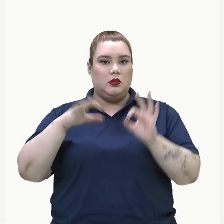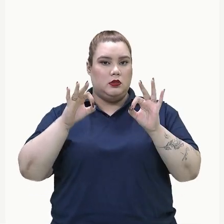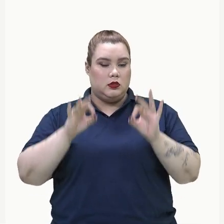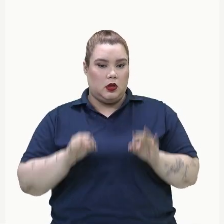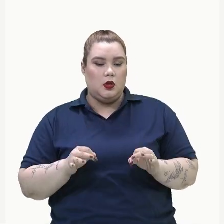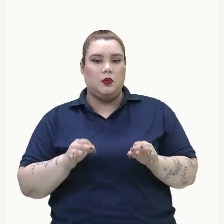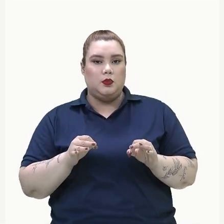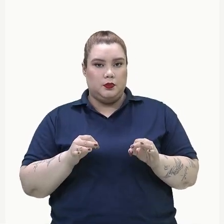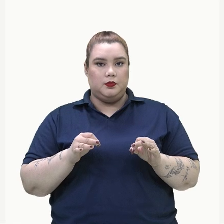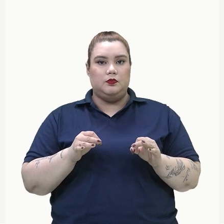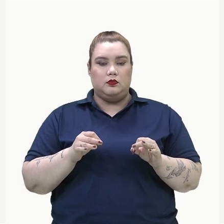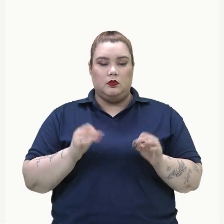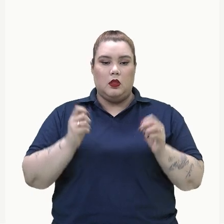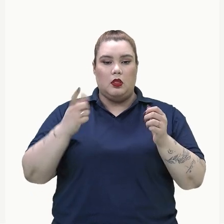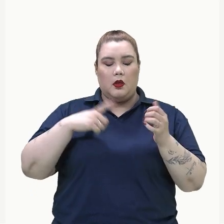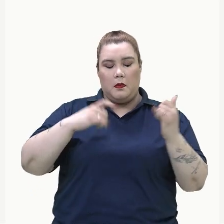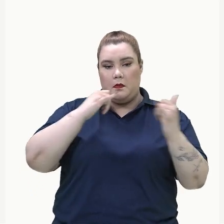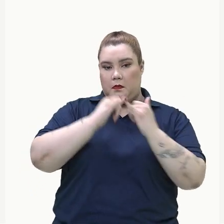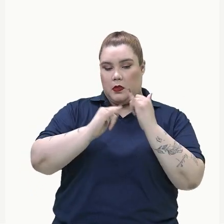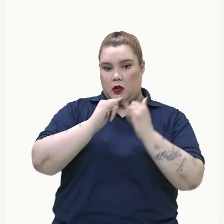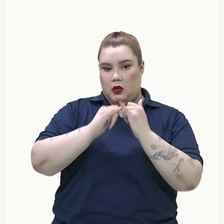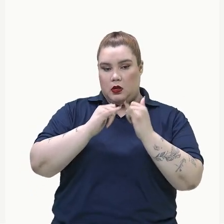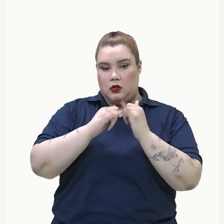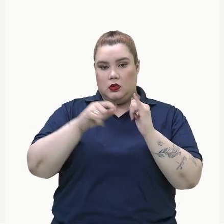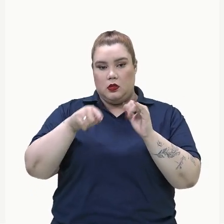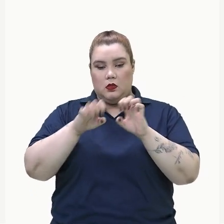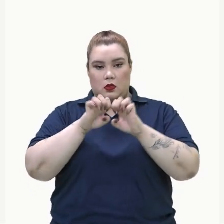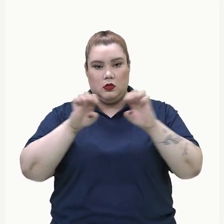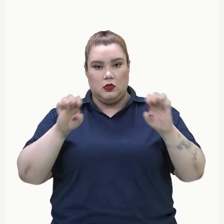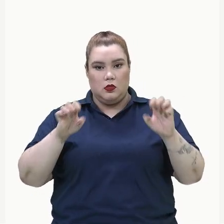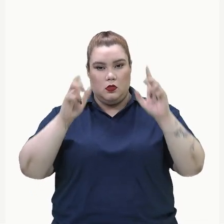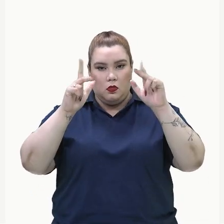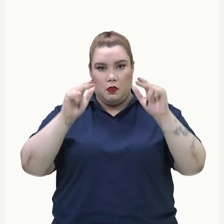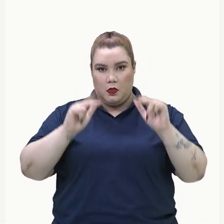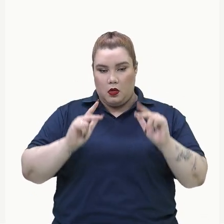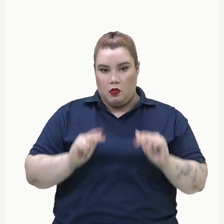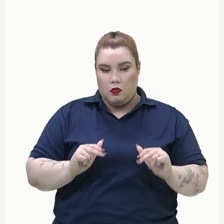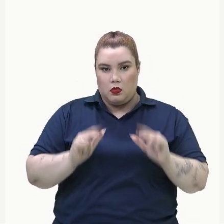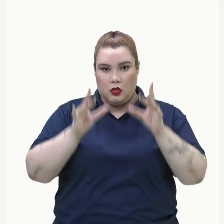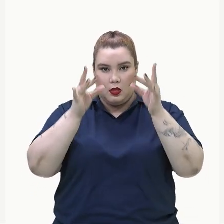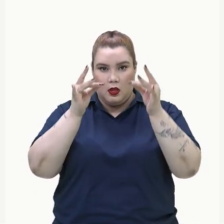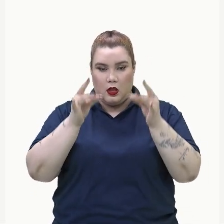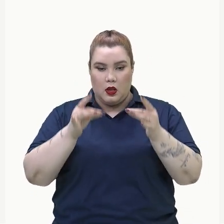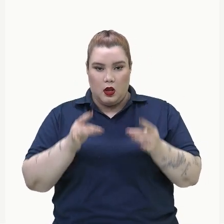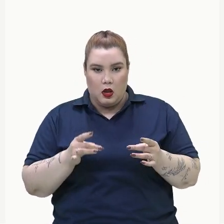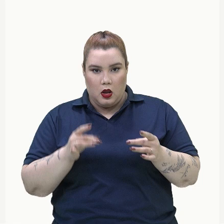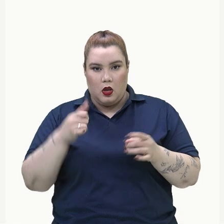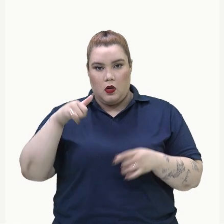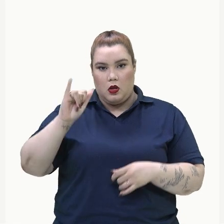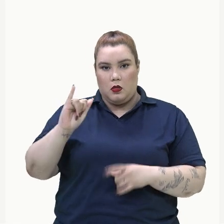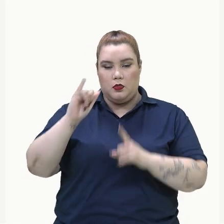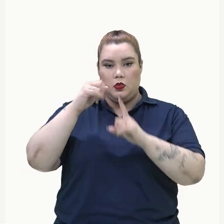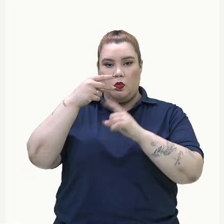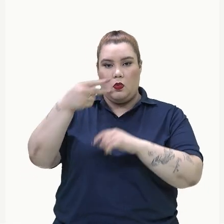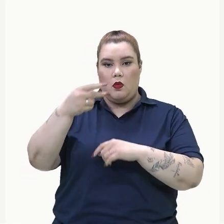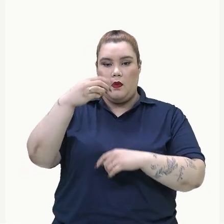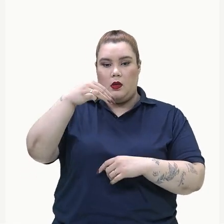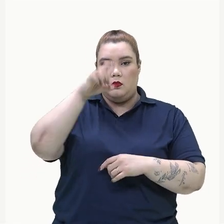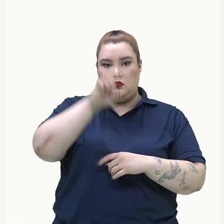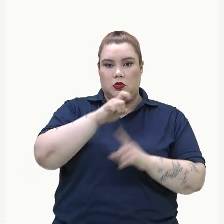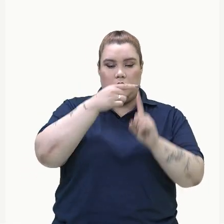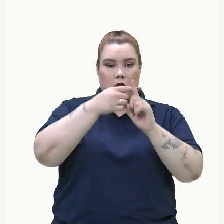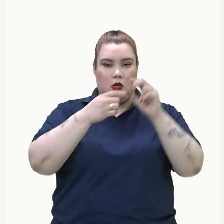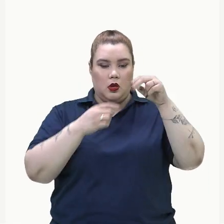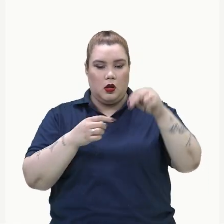deixar bem parecido com esse formato aqui, ó, y igual a mx mais n, tá? Eu